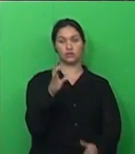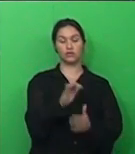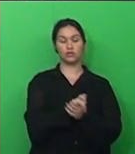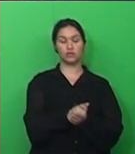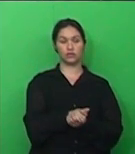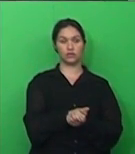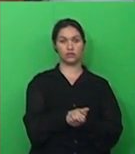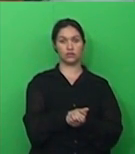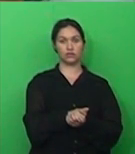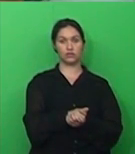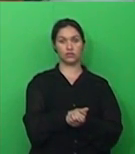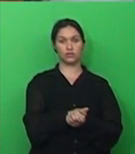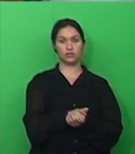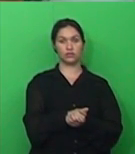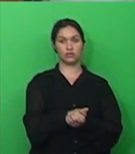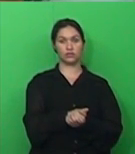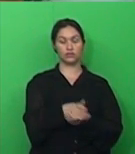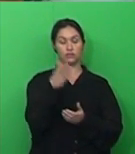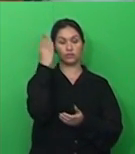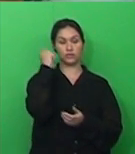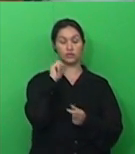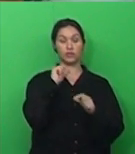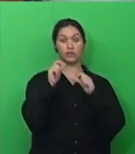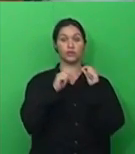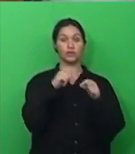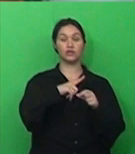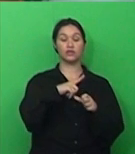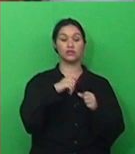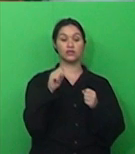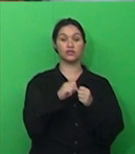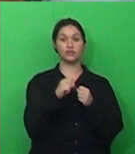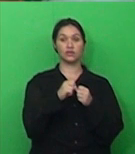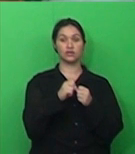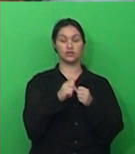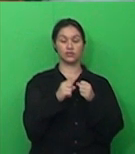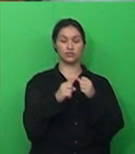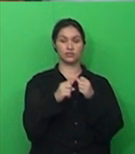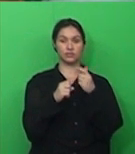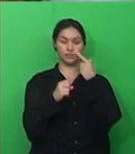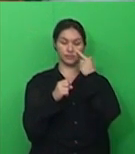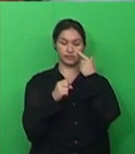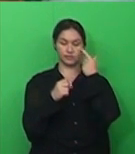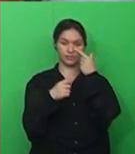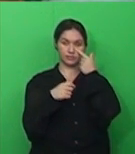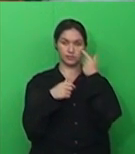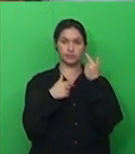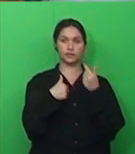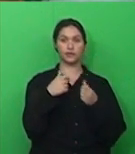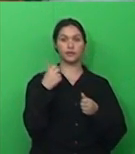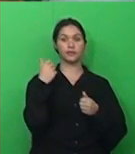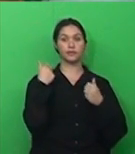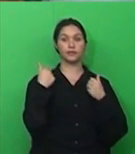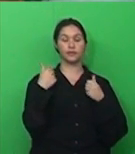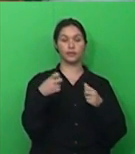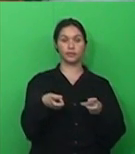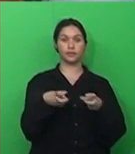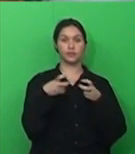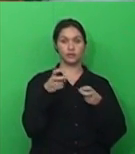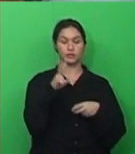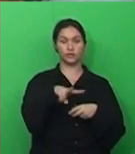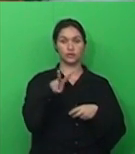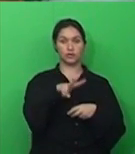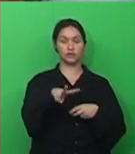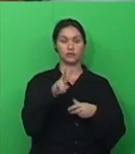Municipal, e saber quais são as suas competências. Eu estou percebendo, vereador, que, na verdade, parece